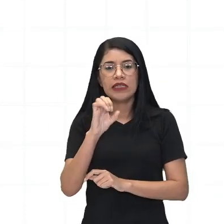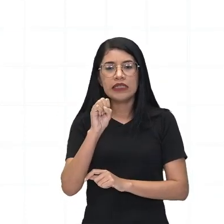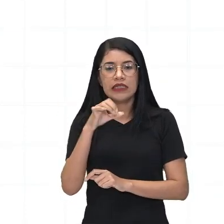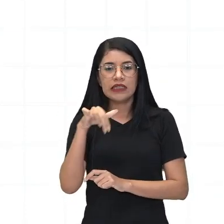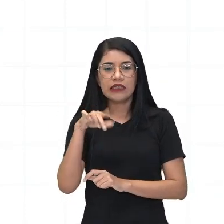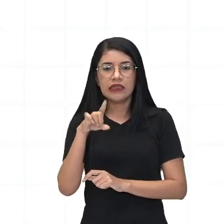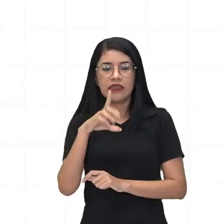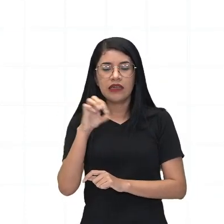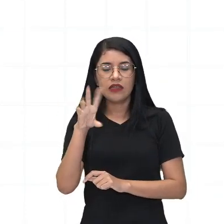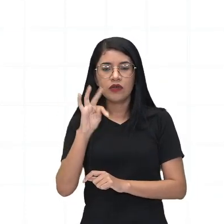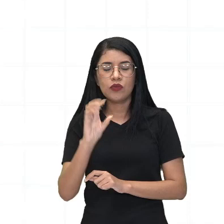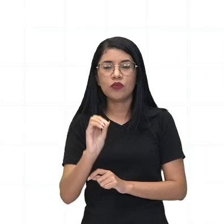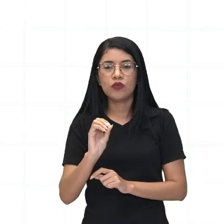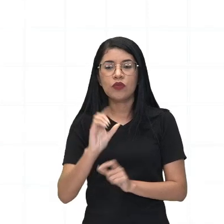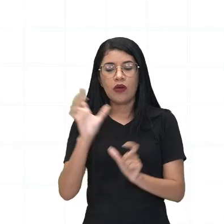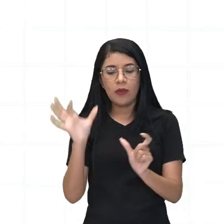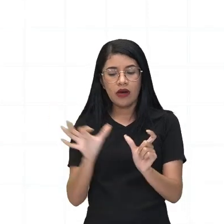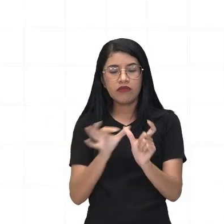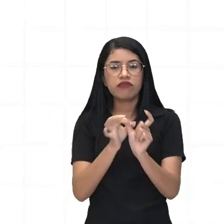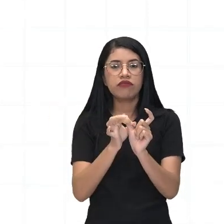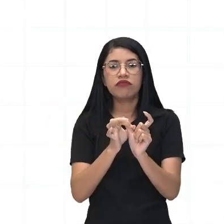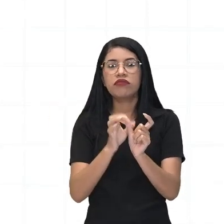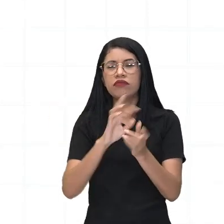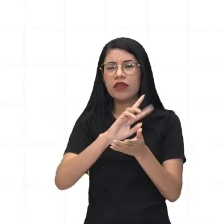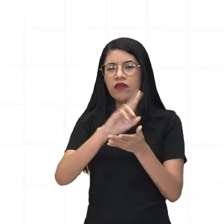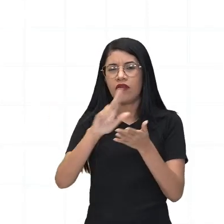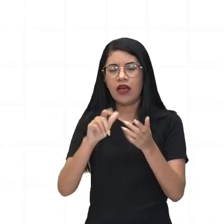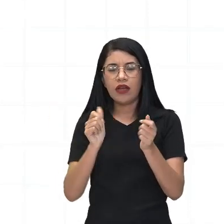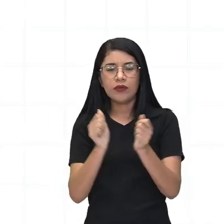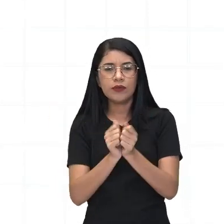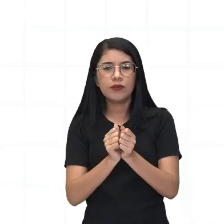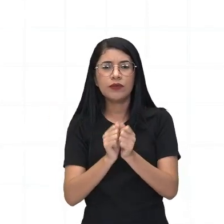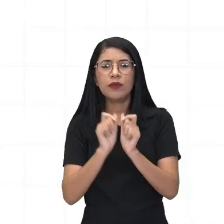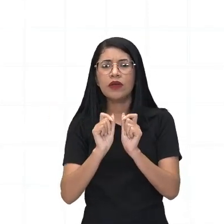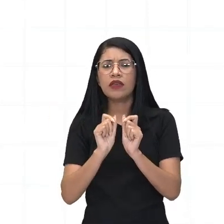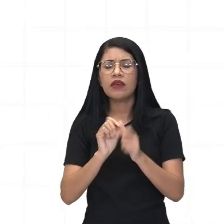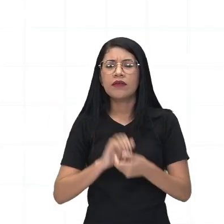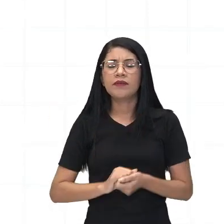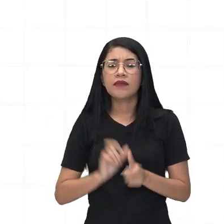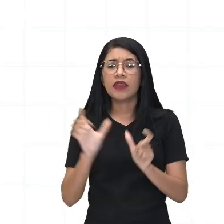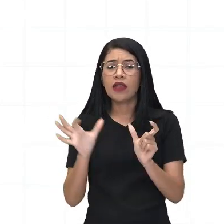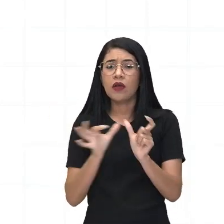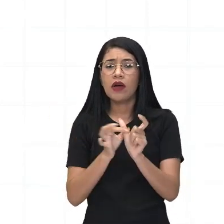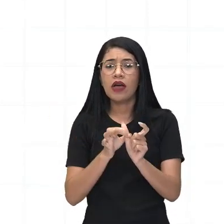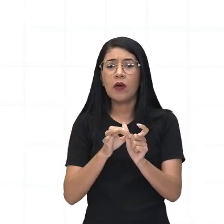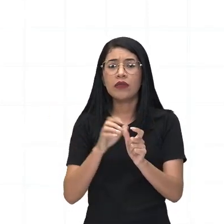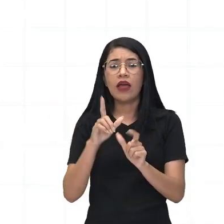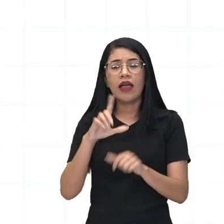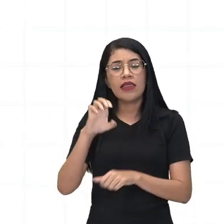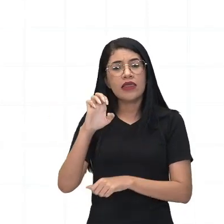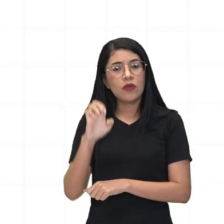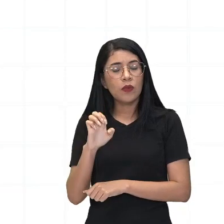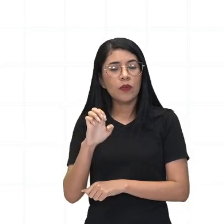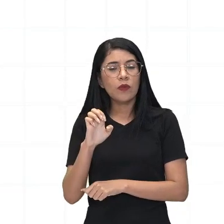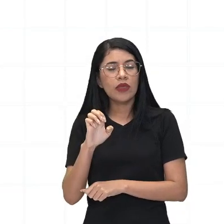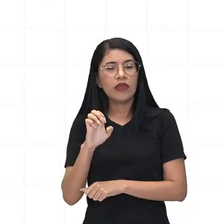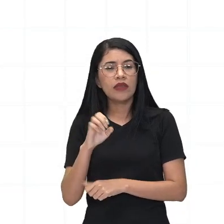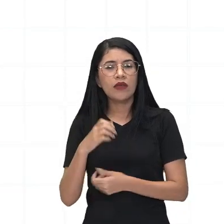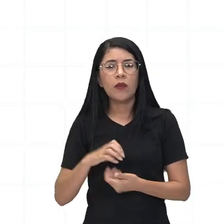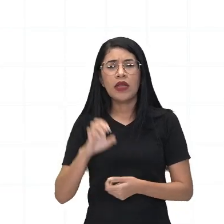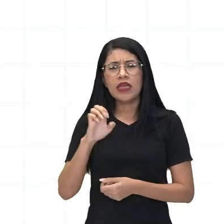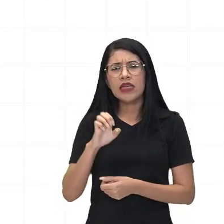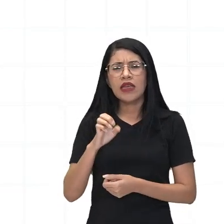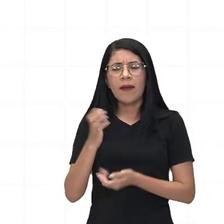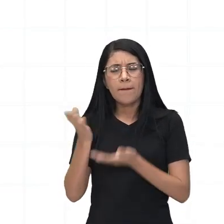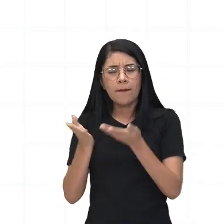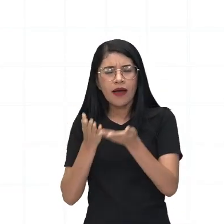também é chamada de síndeto, tá? E que conjunção seria essa? Ora, a conjunção i, E com tal zelo,